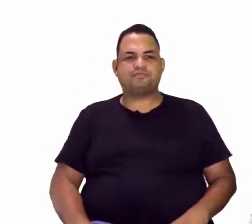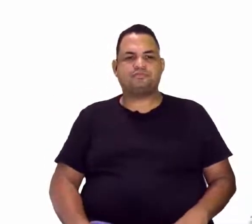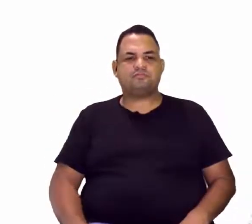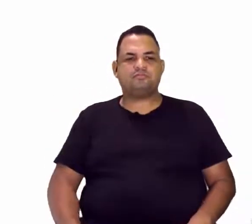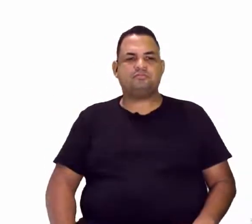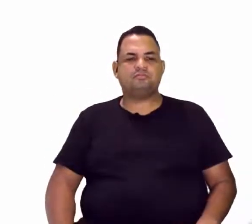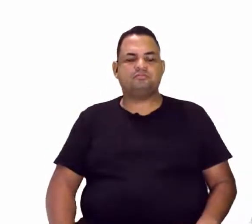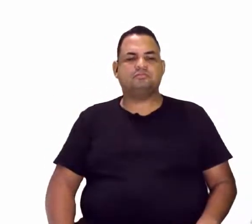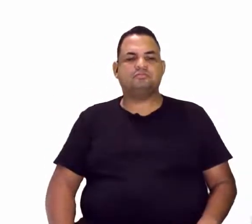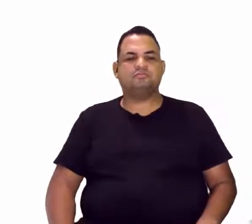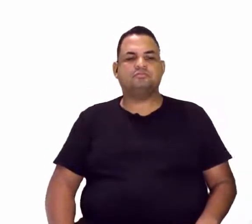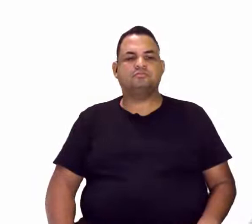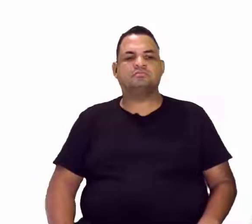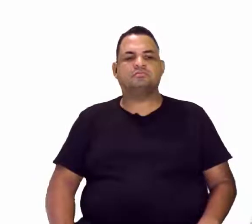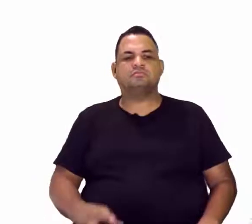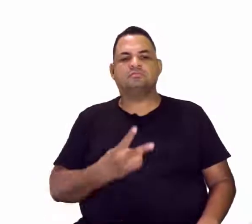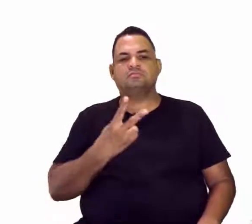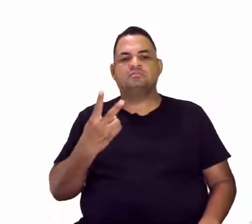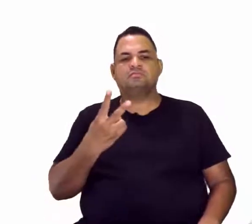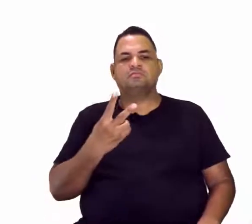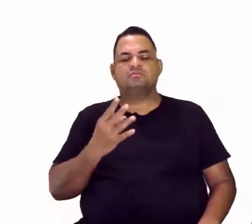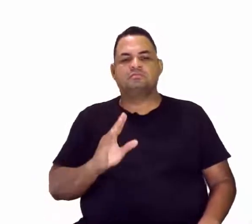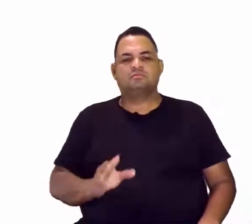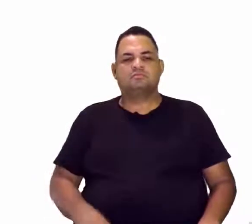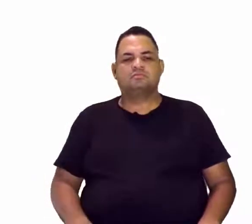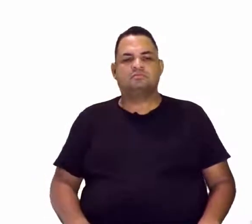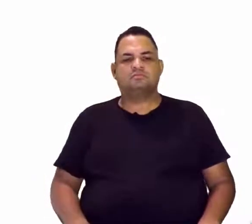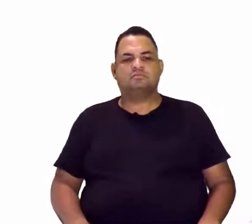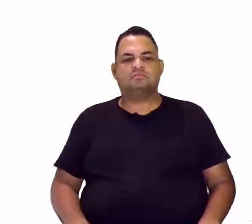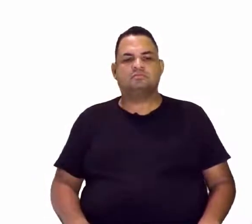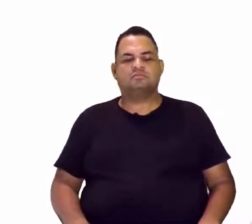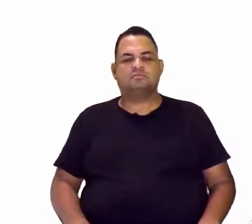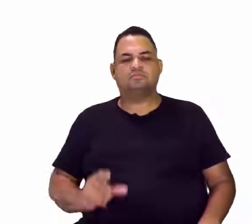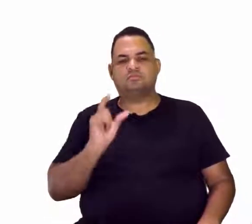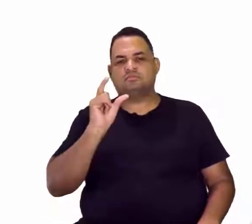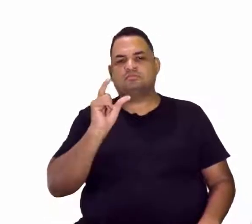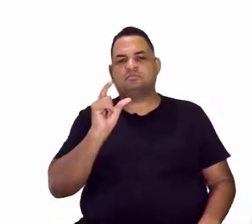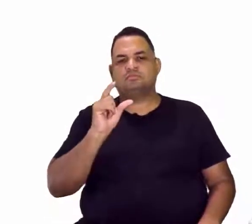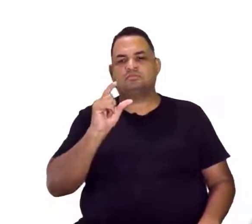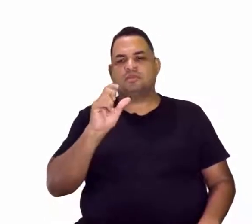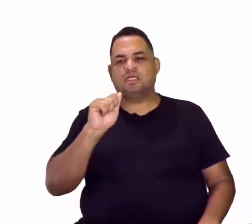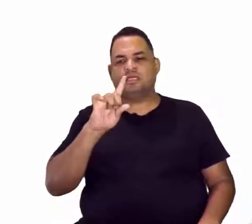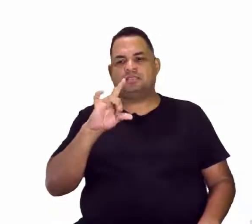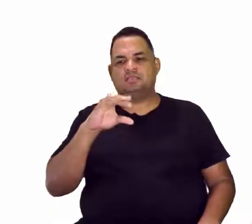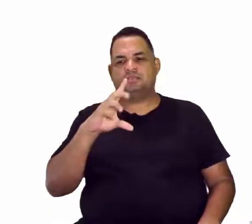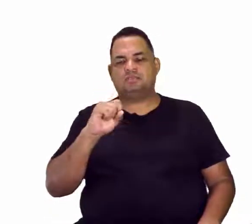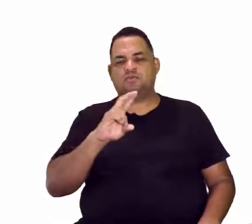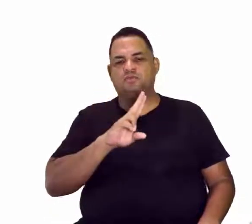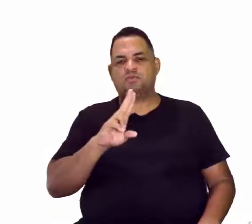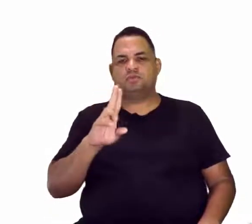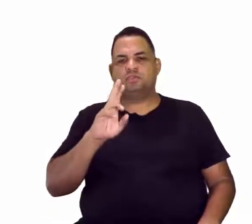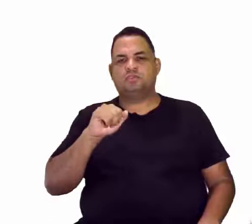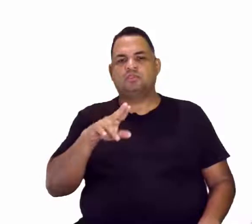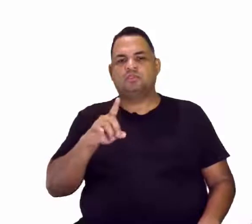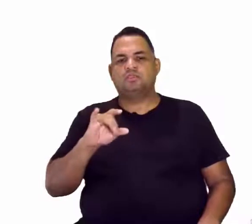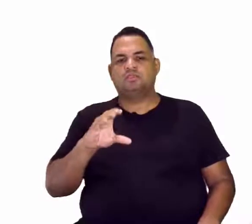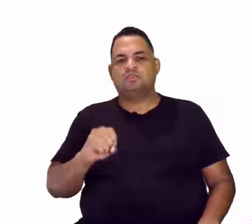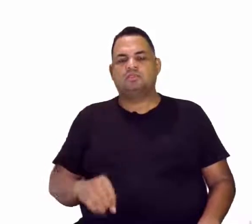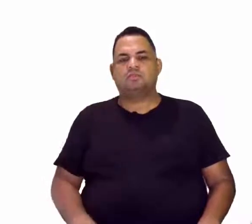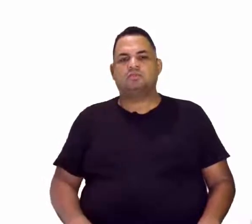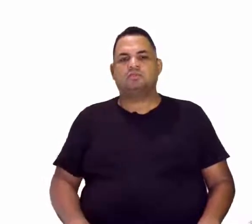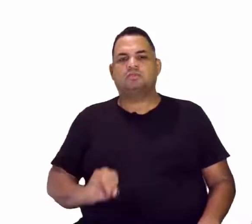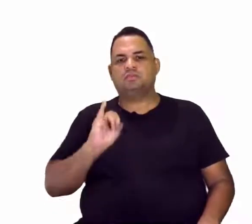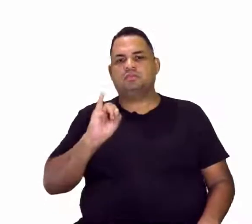Eu vou usar, vamos pegar o segundo, que o primeiro já foi. A palavra ácido. Qual é o nome do ânion que vai ter aqui? Né?